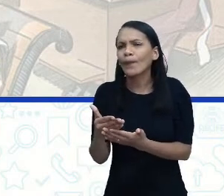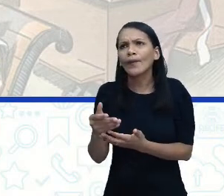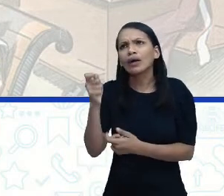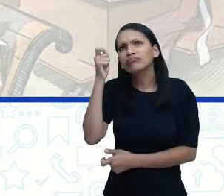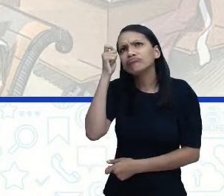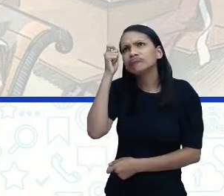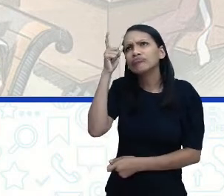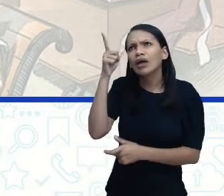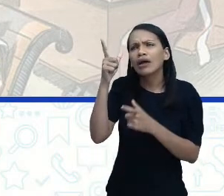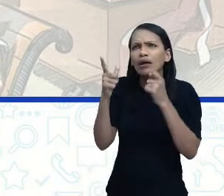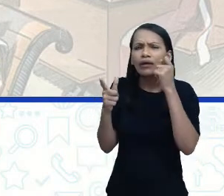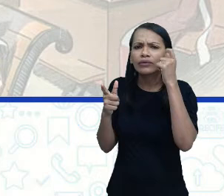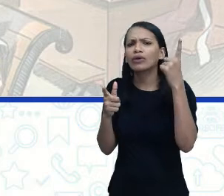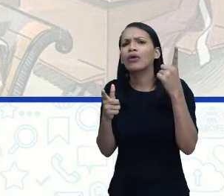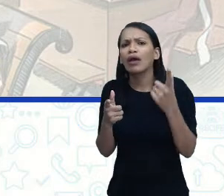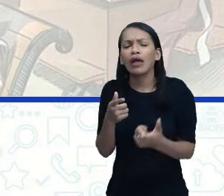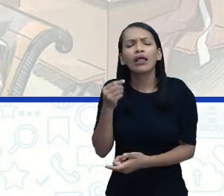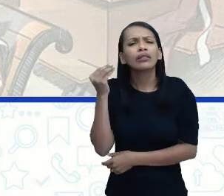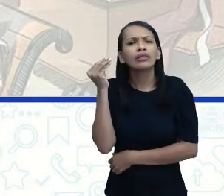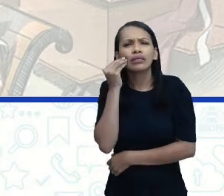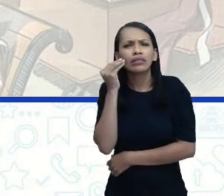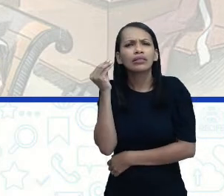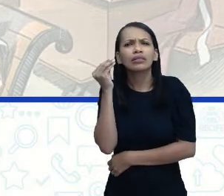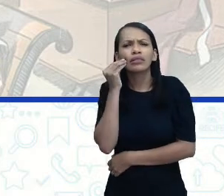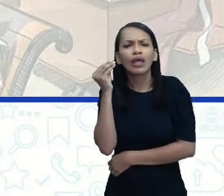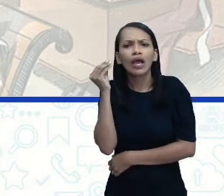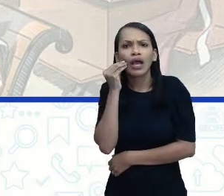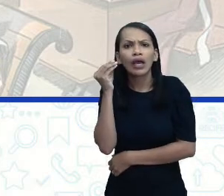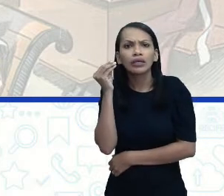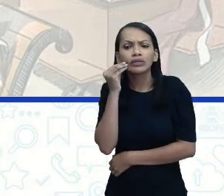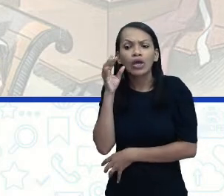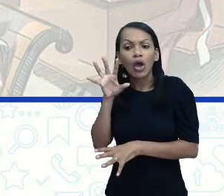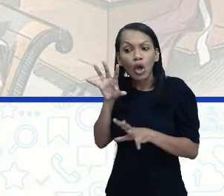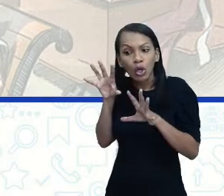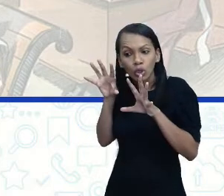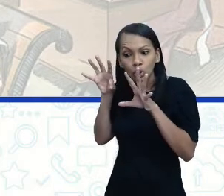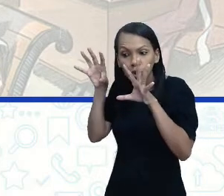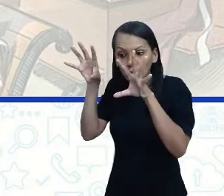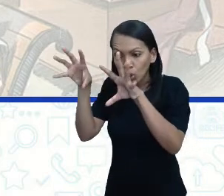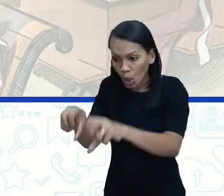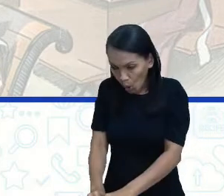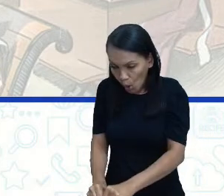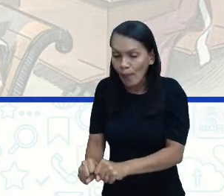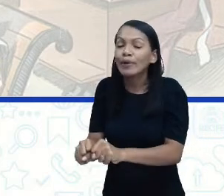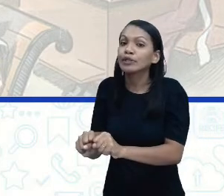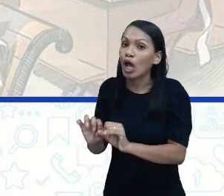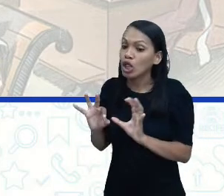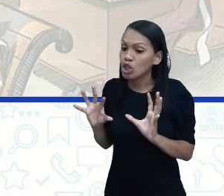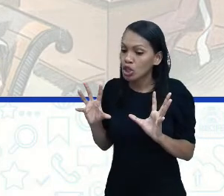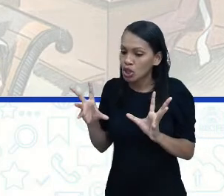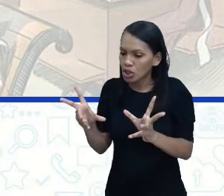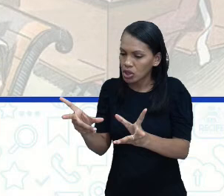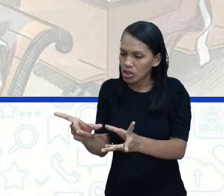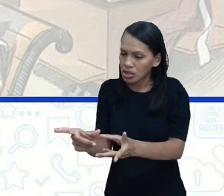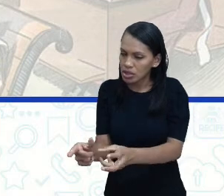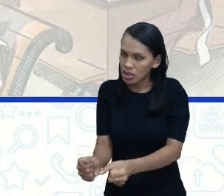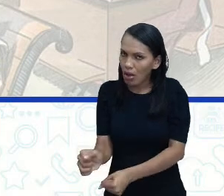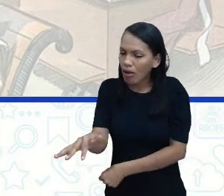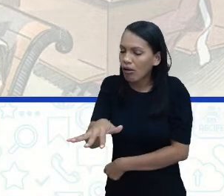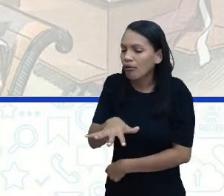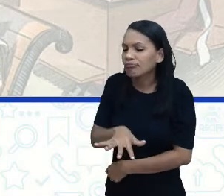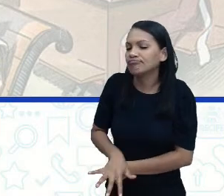e também, né, tentando exercer uma dominação sobre todo o território americano,